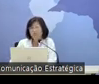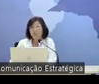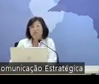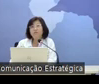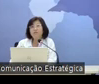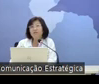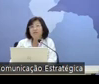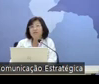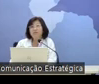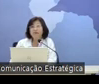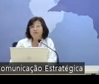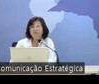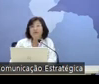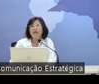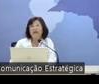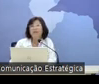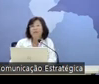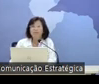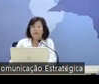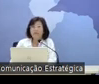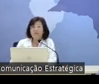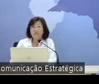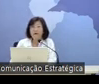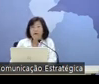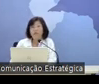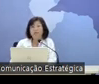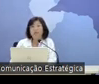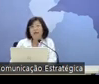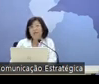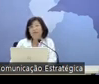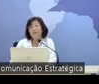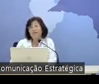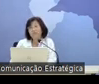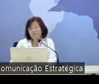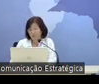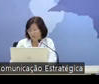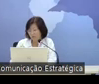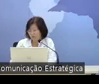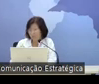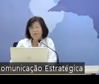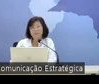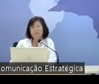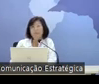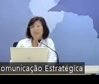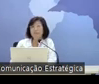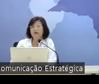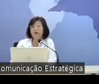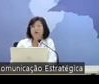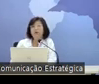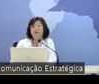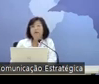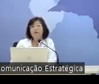esses dados preenchidos e encaminhados lápis para o programa Estadual que lá nós temos um banco